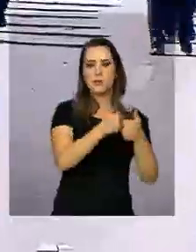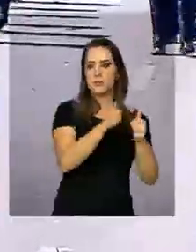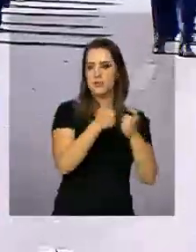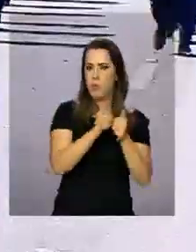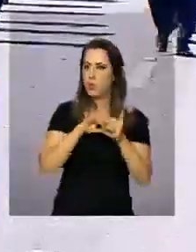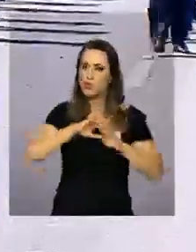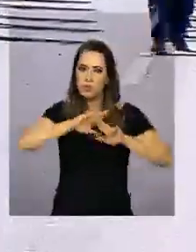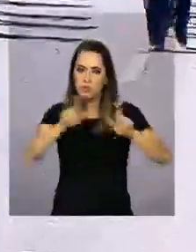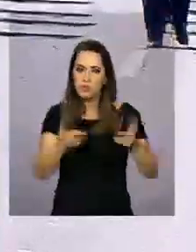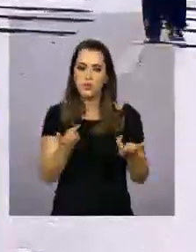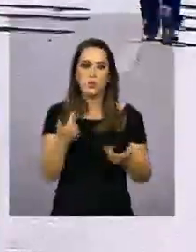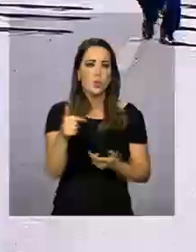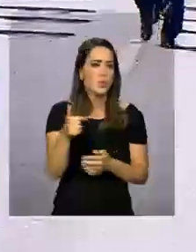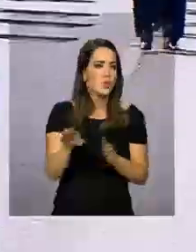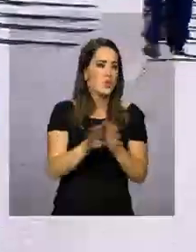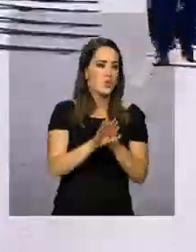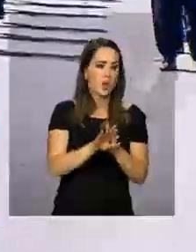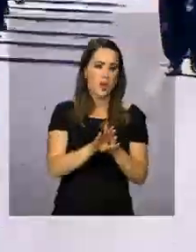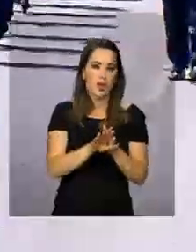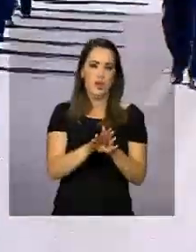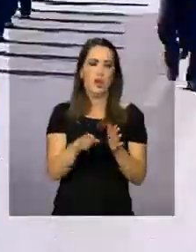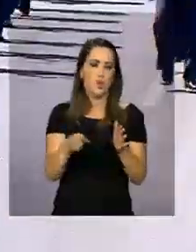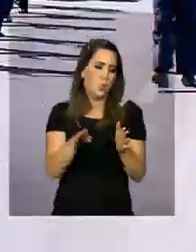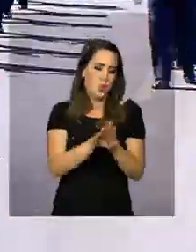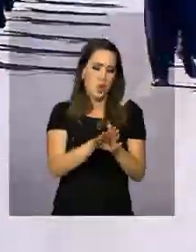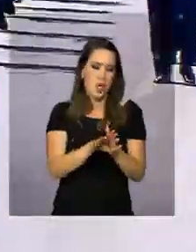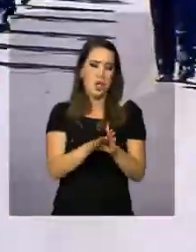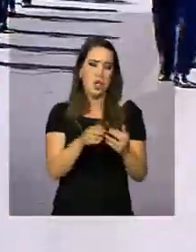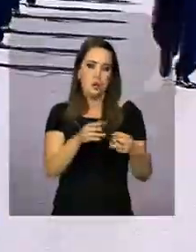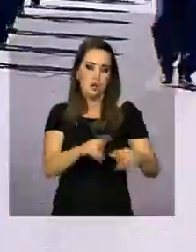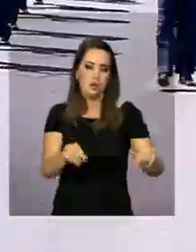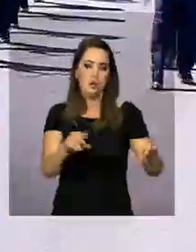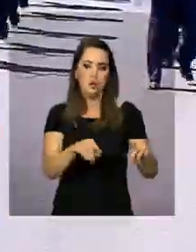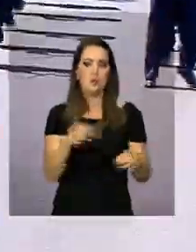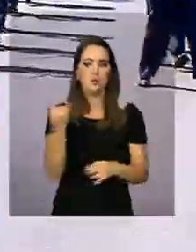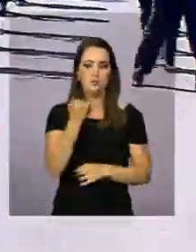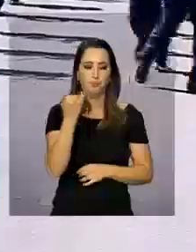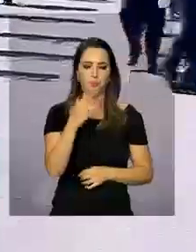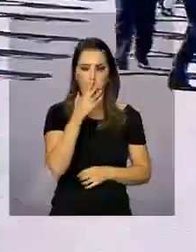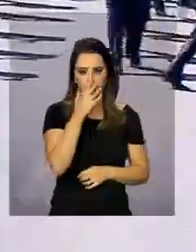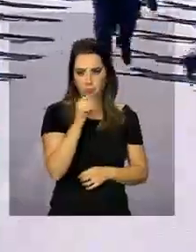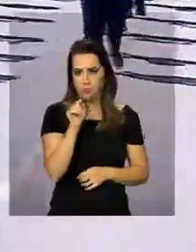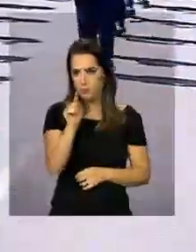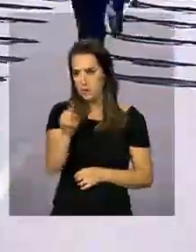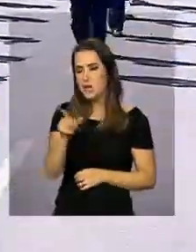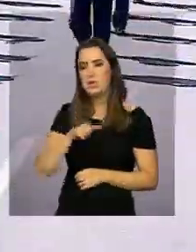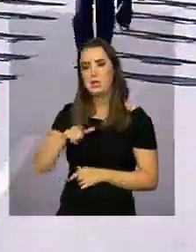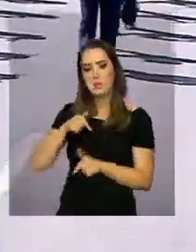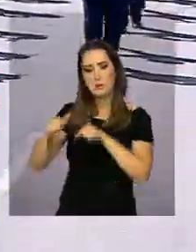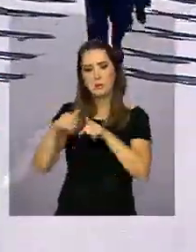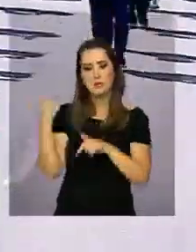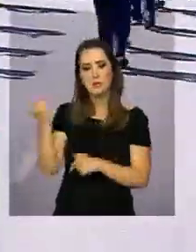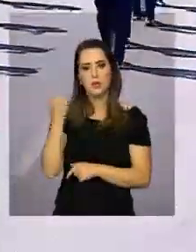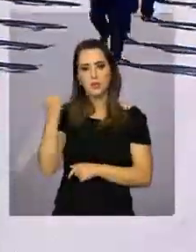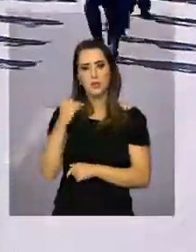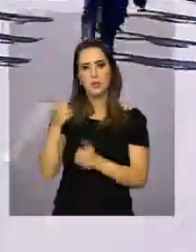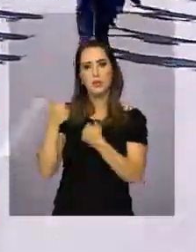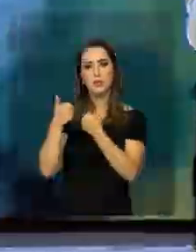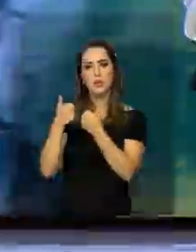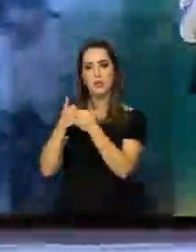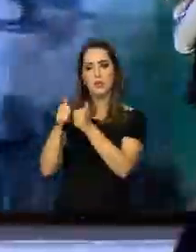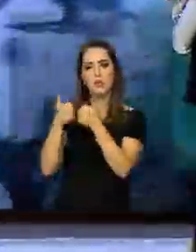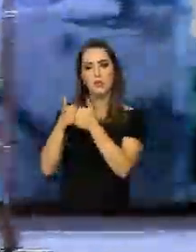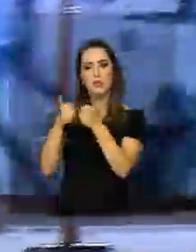onde por terra não se chega e a Força Aérea está presente. E tem um papel muito importante também da Força Aérea Brasileira